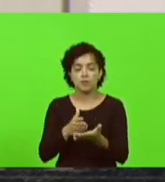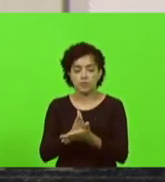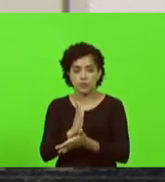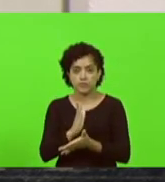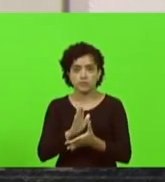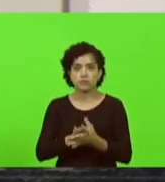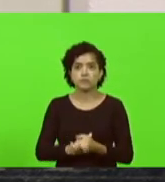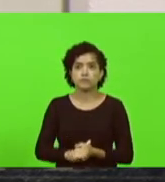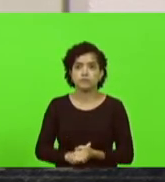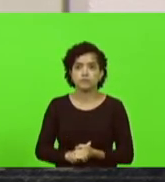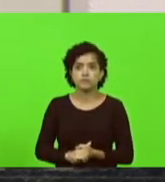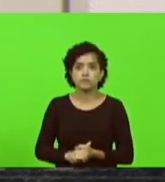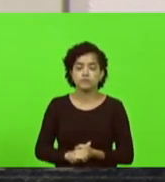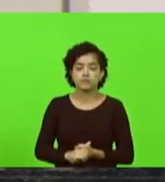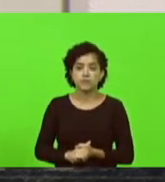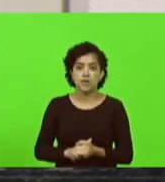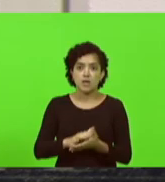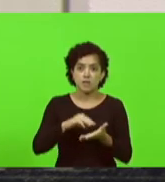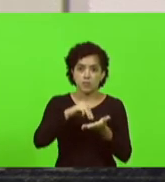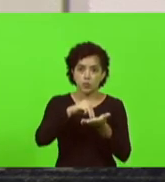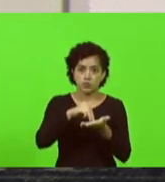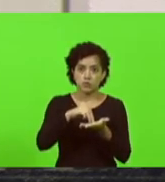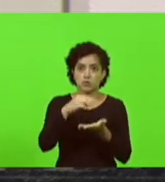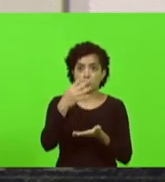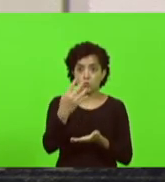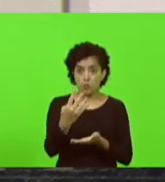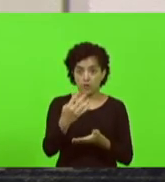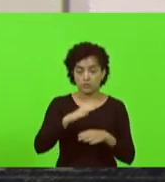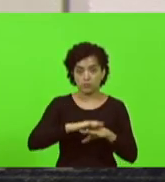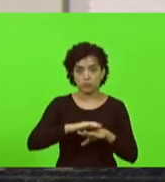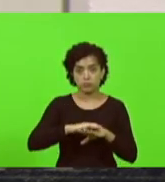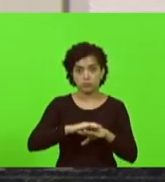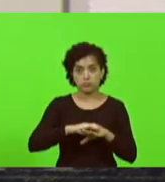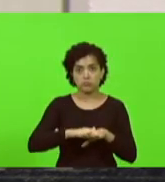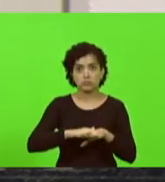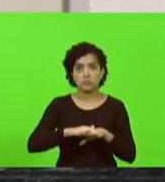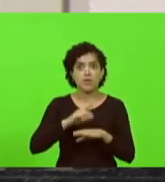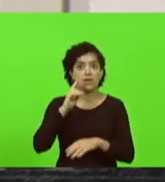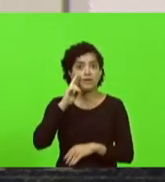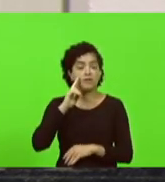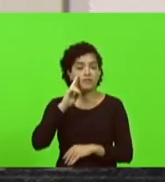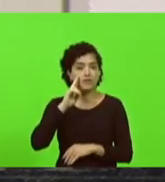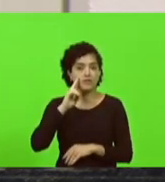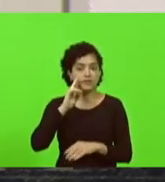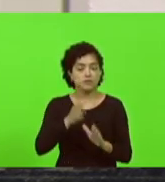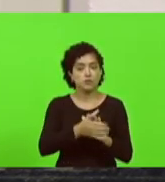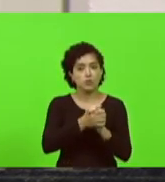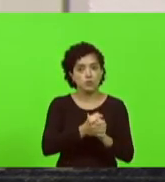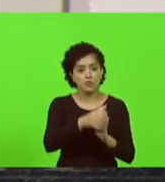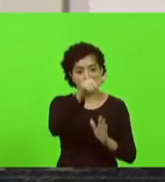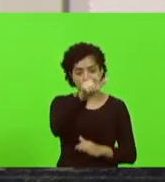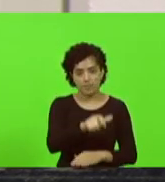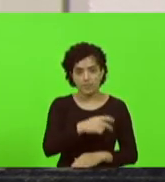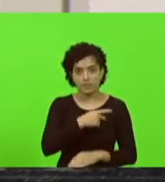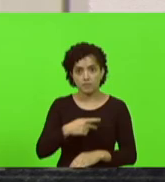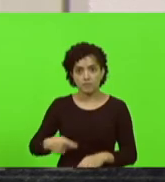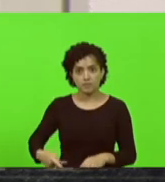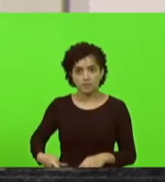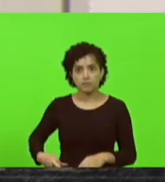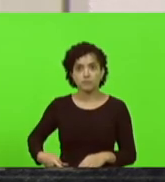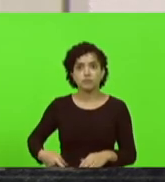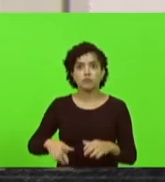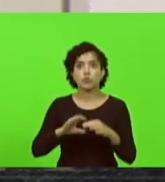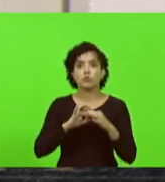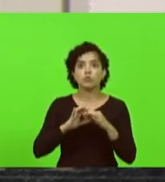aprovado. Moção número 4, autor deputado Ivan Nats, cumprimentando o presidente da União Blumenauense